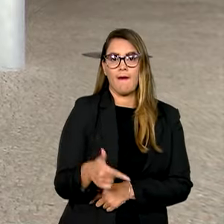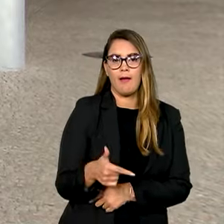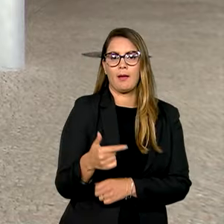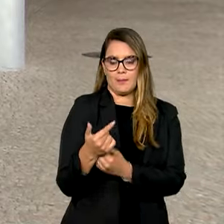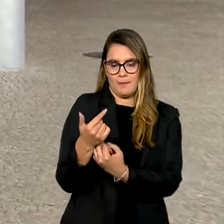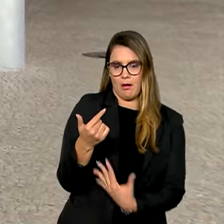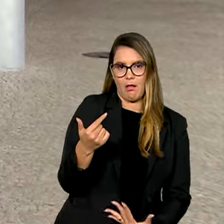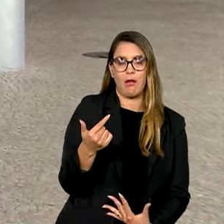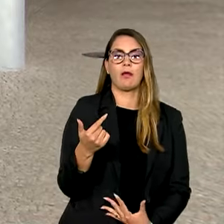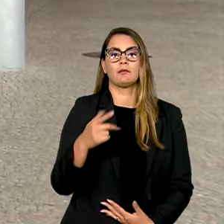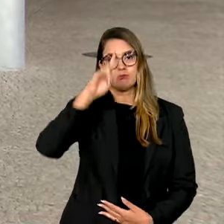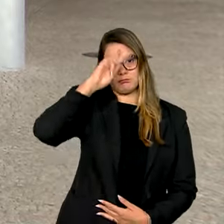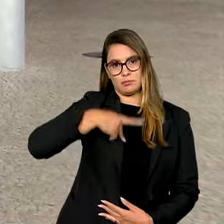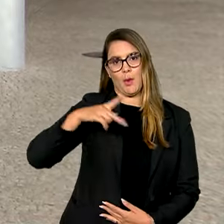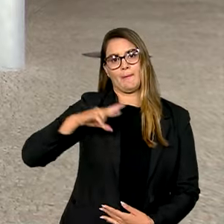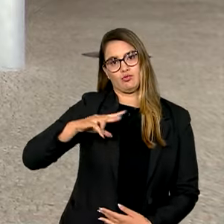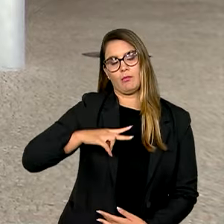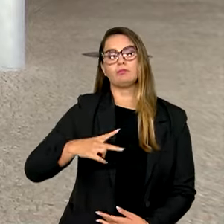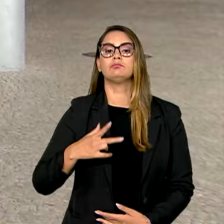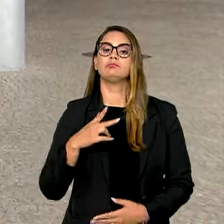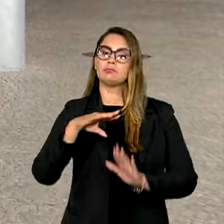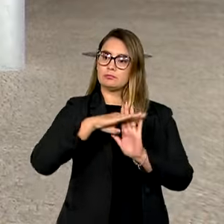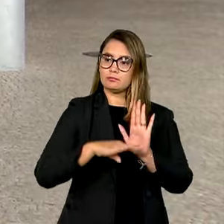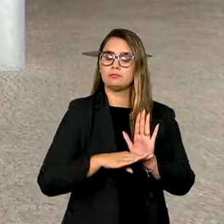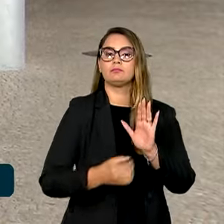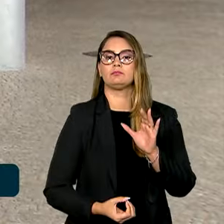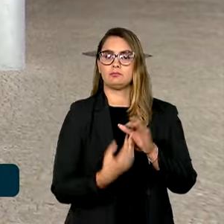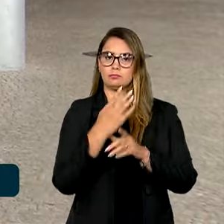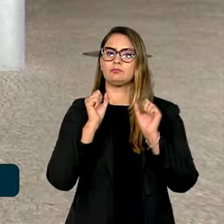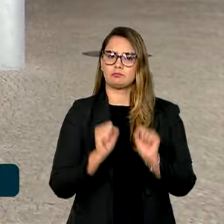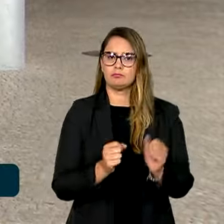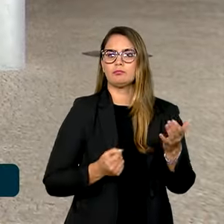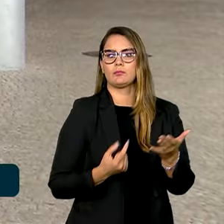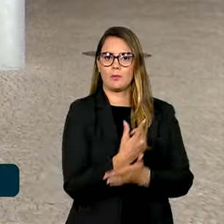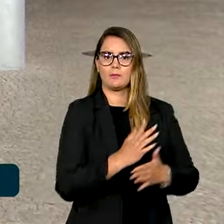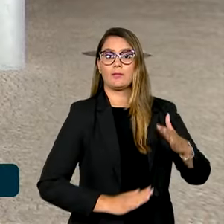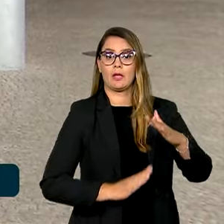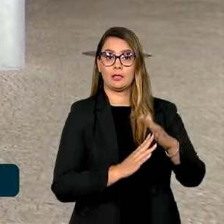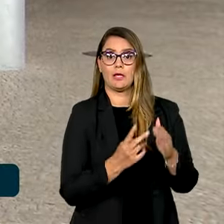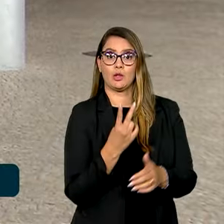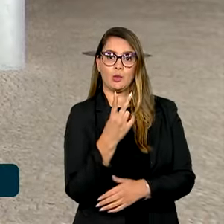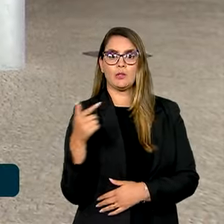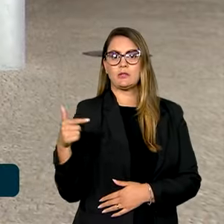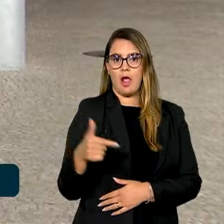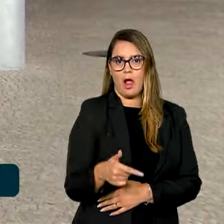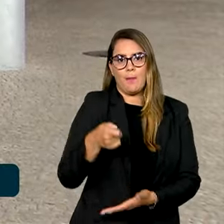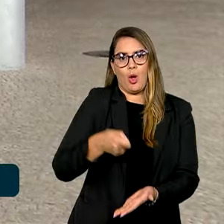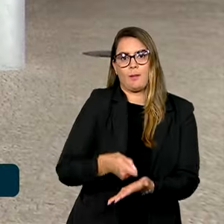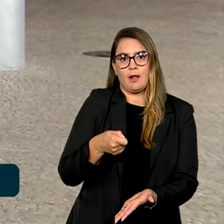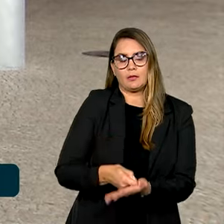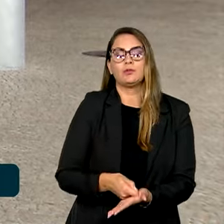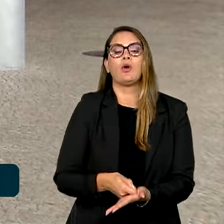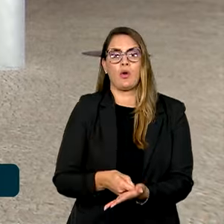em posse de civis a medida estabeleceu que poderiam ser compradas até duas armas tornando obrigatória